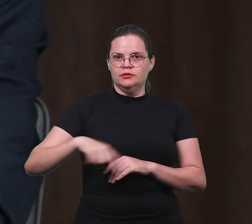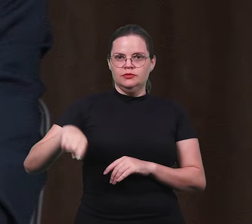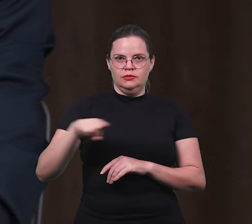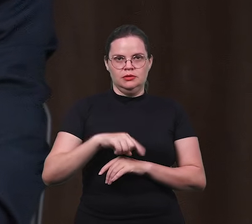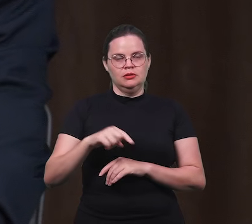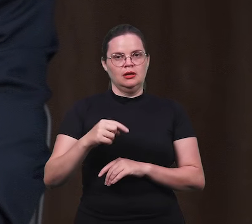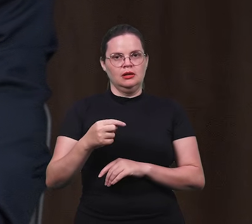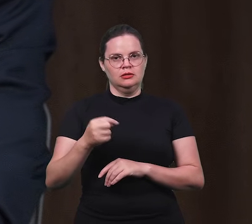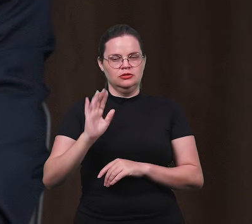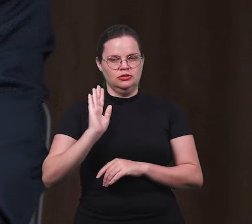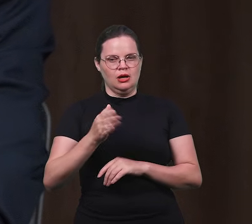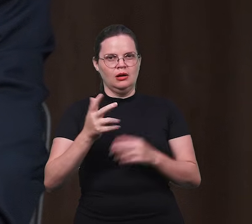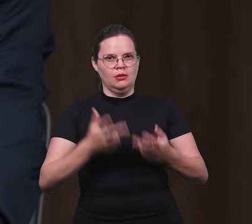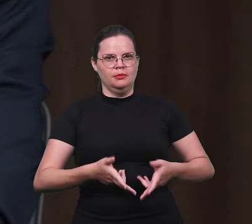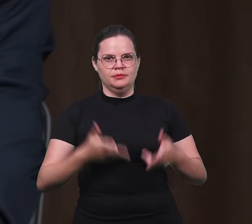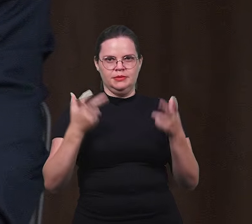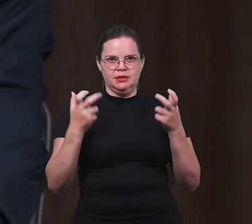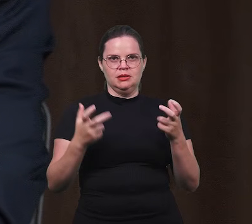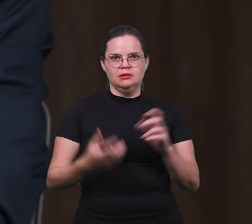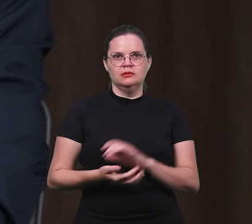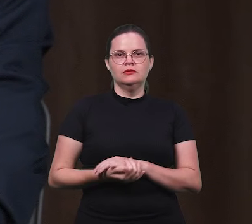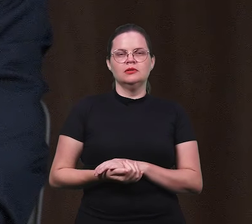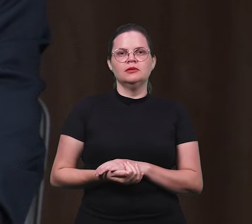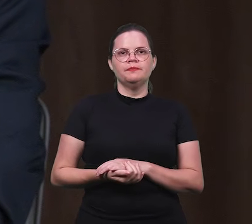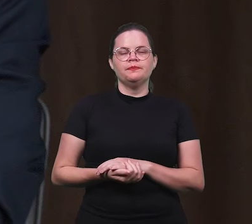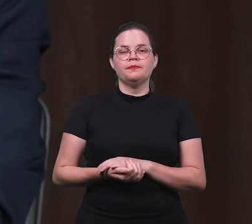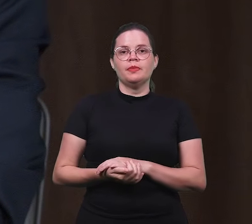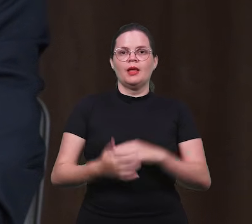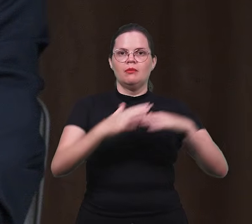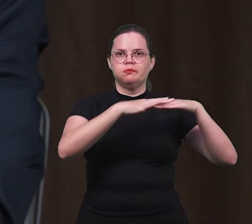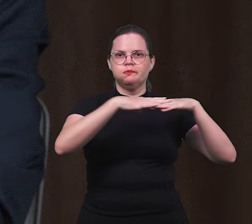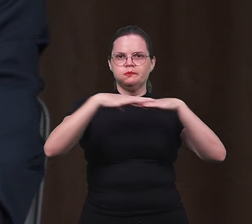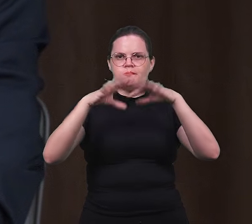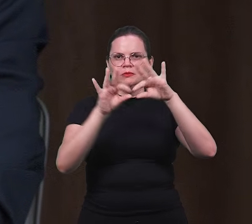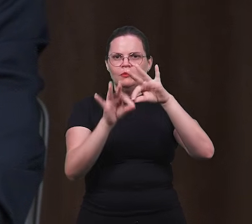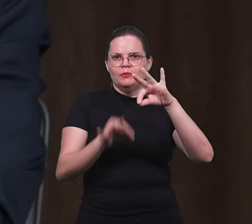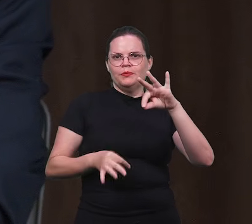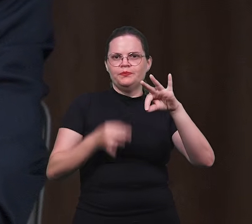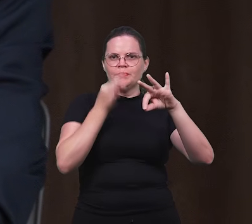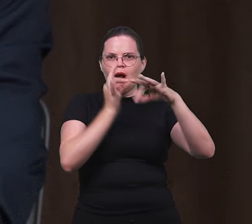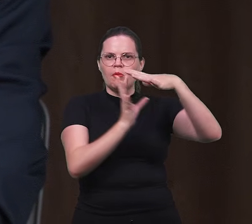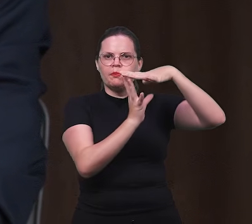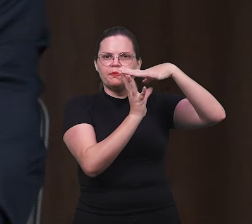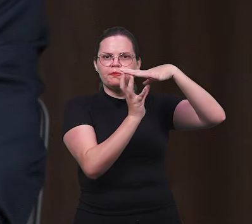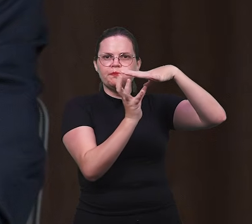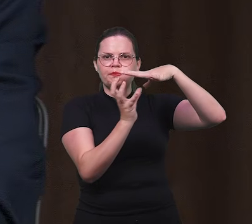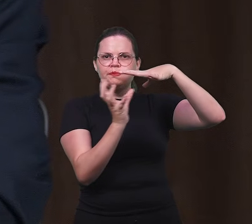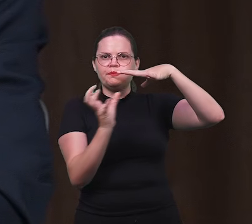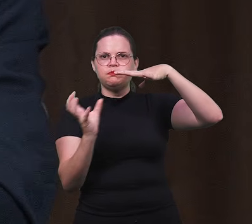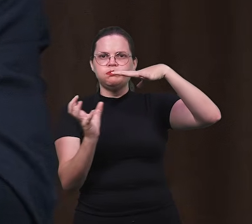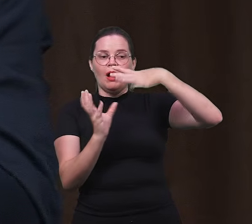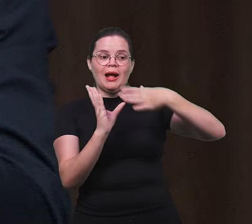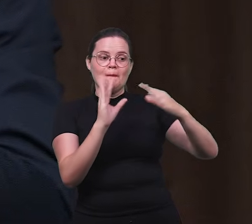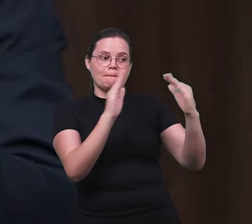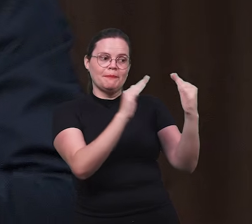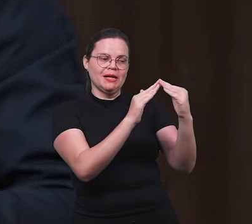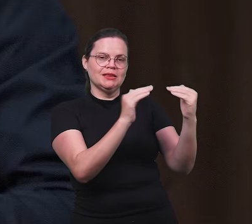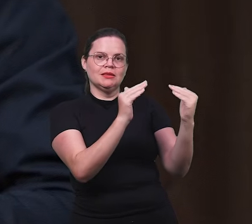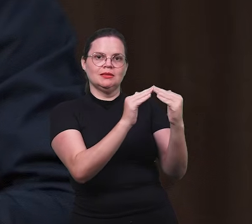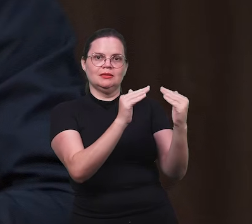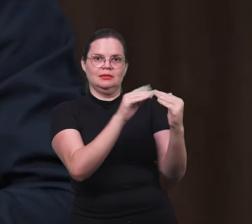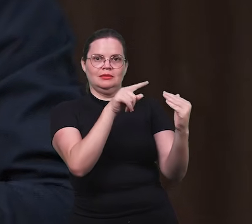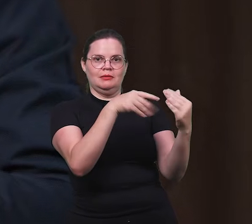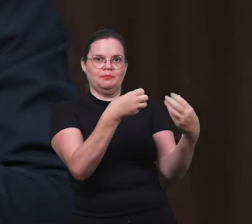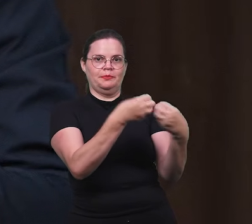irmãos já tenham observado, que uma versão fala assim: será que uma videira frutífera na sua